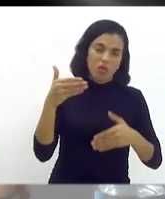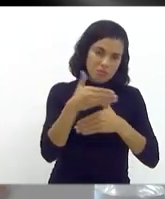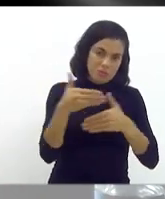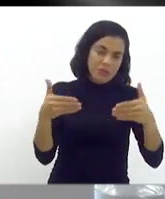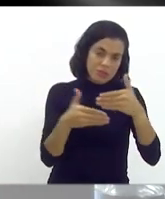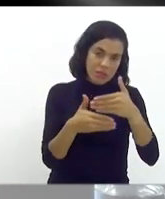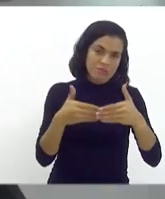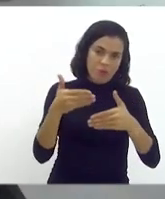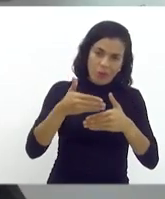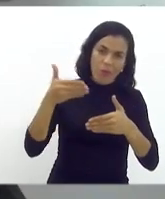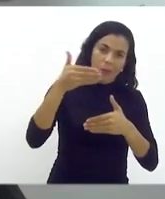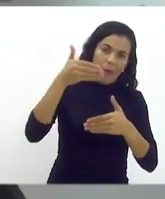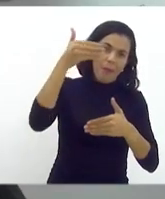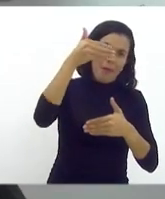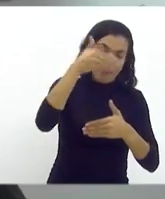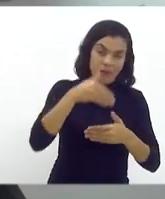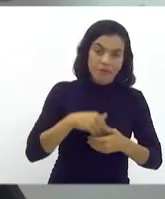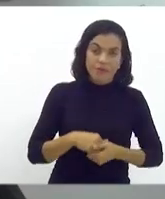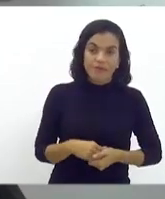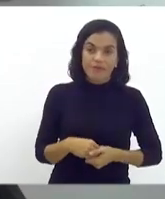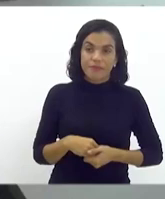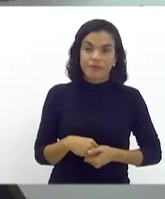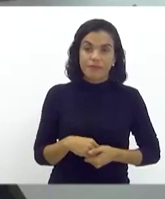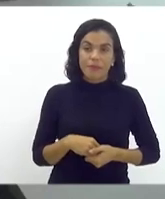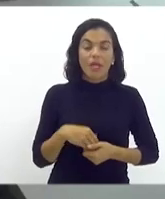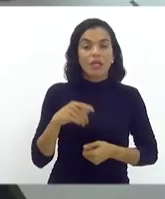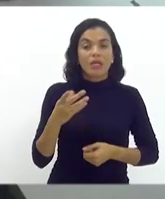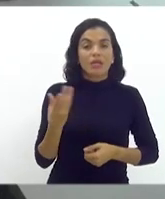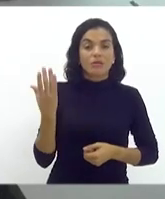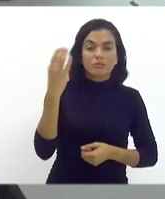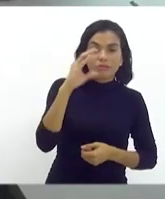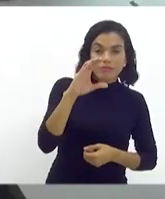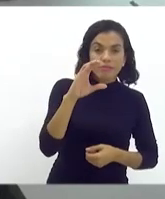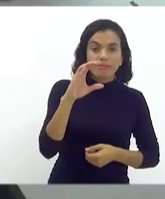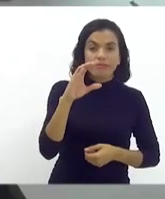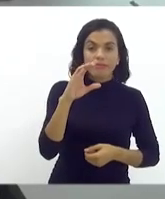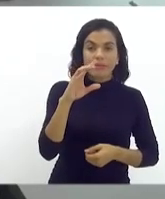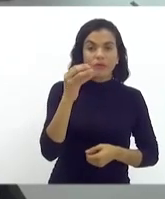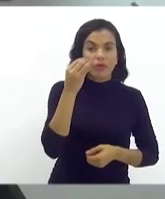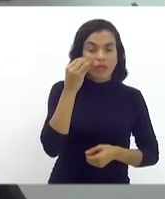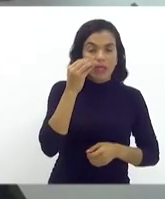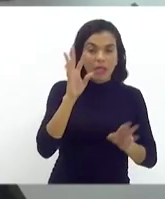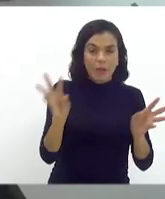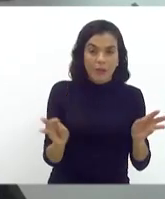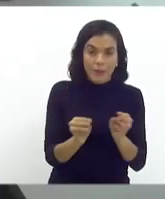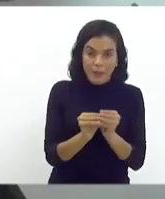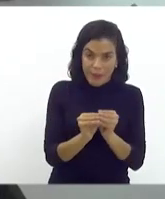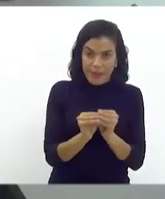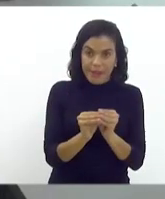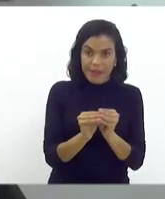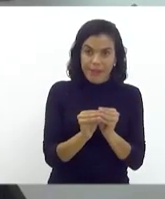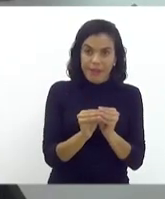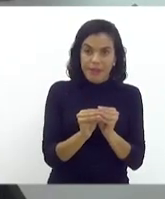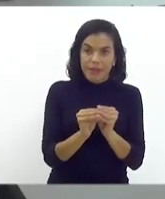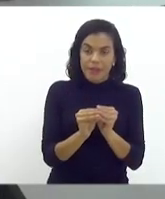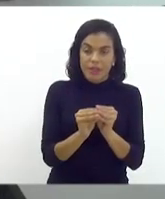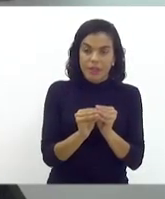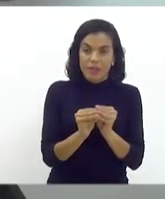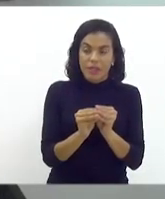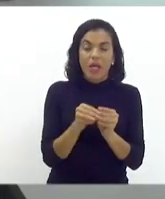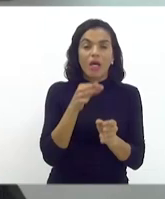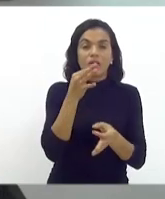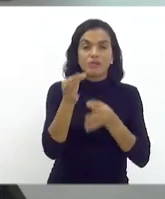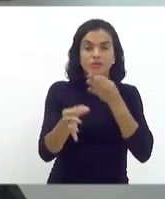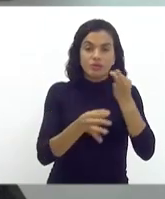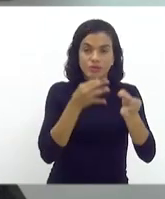bem adiante nós colocamos nesse material e aí eu vou tentar resumir bastante a